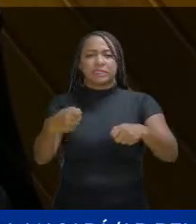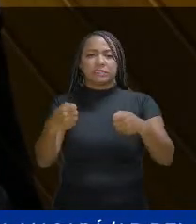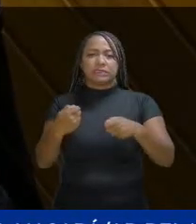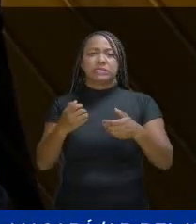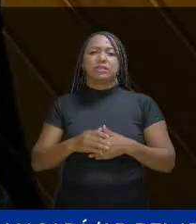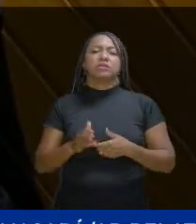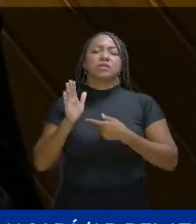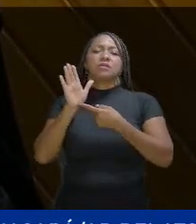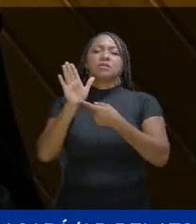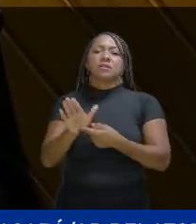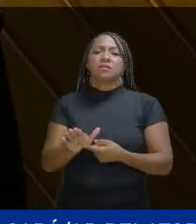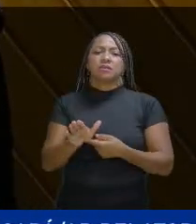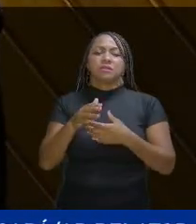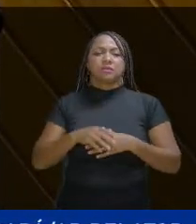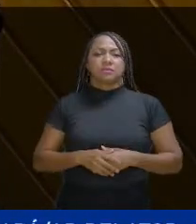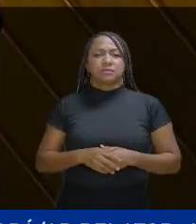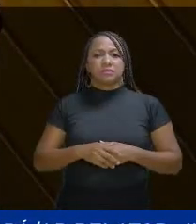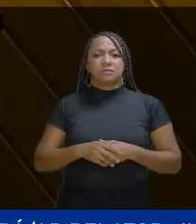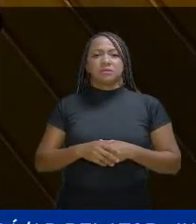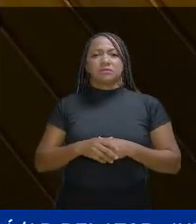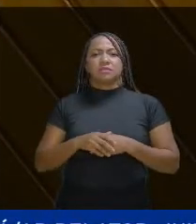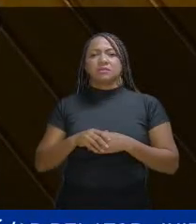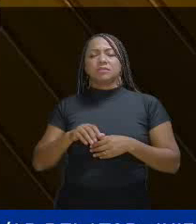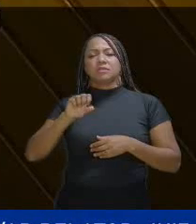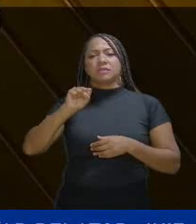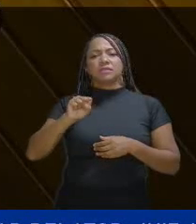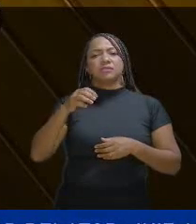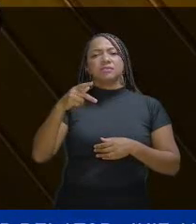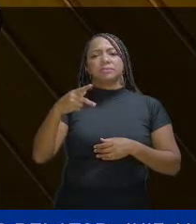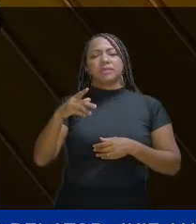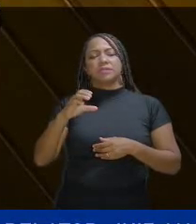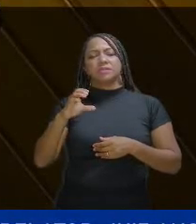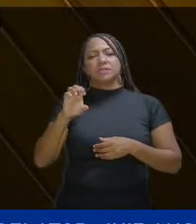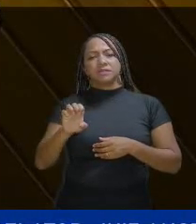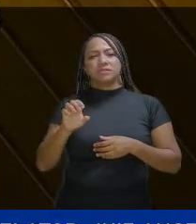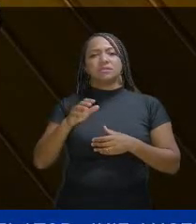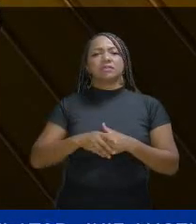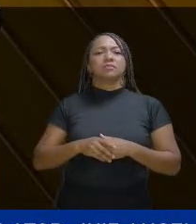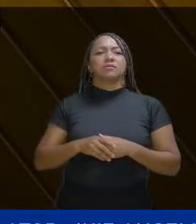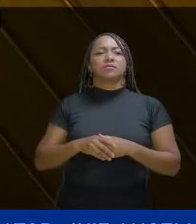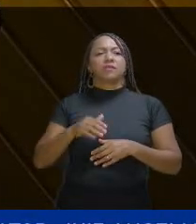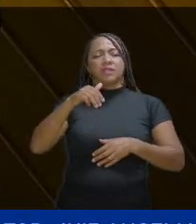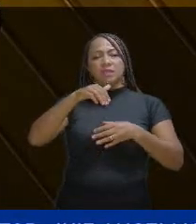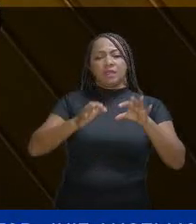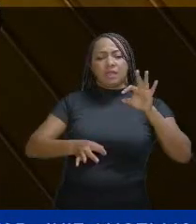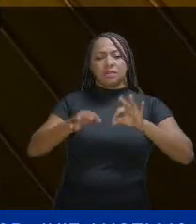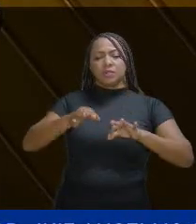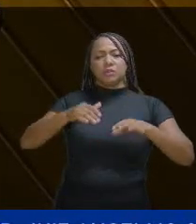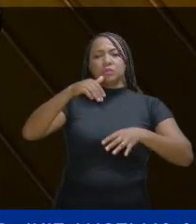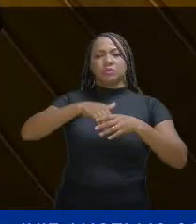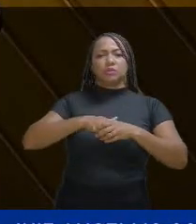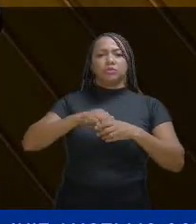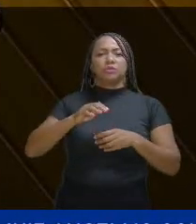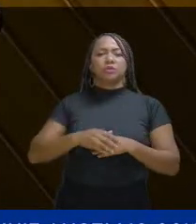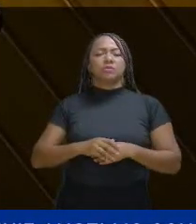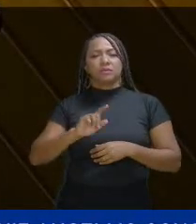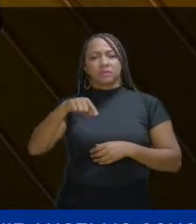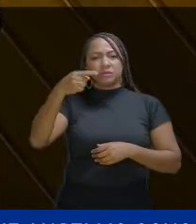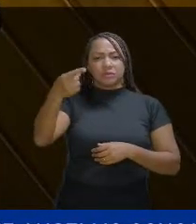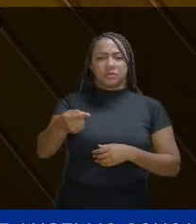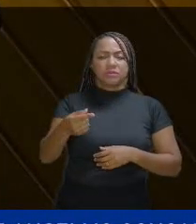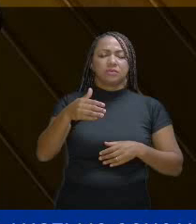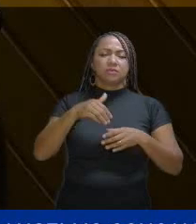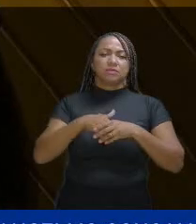ser apresentadas via SPCE à Justiça Eleitoral até o 30º dia posterior à realização das